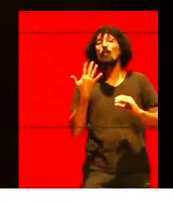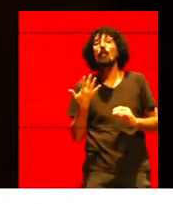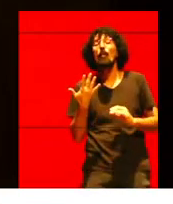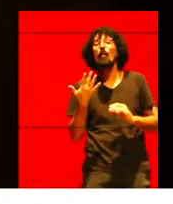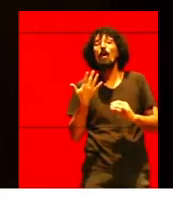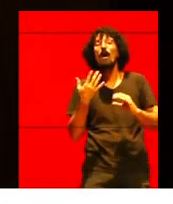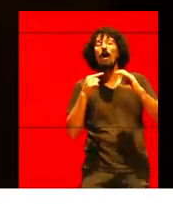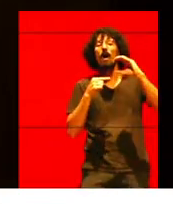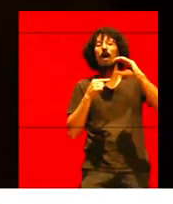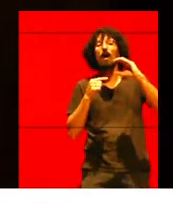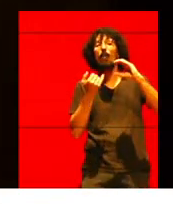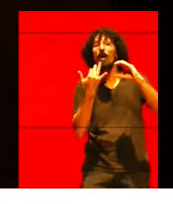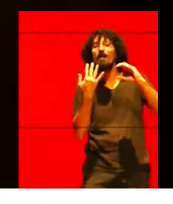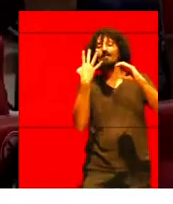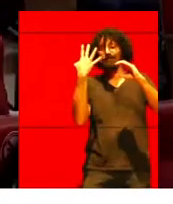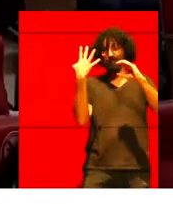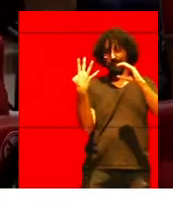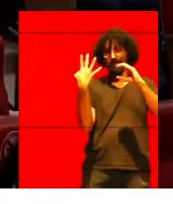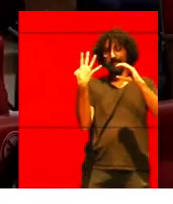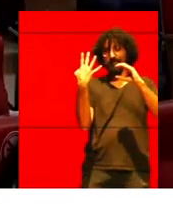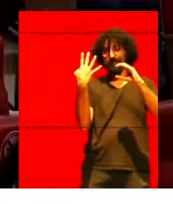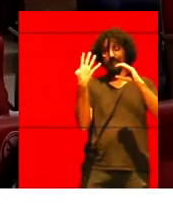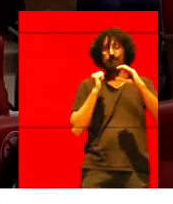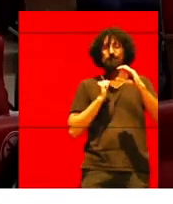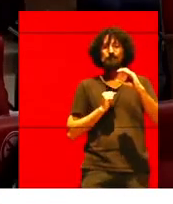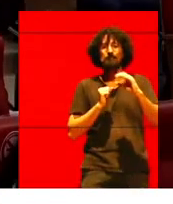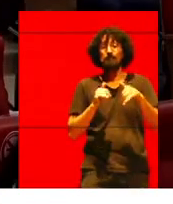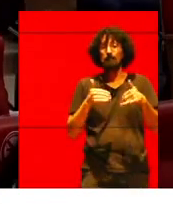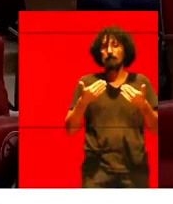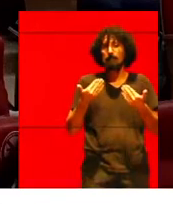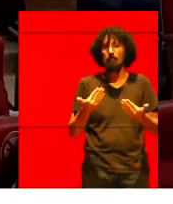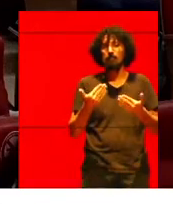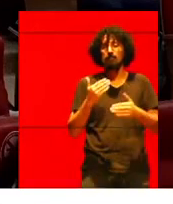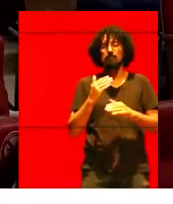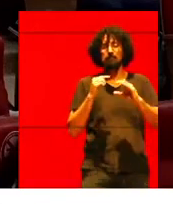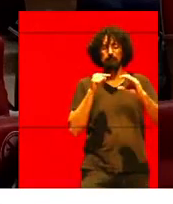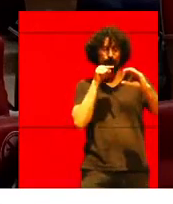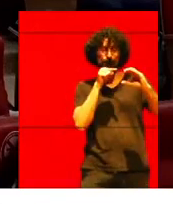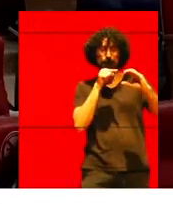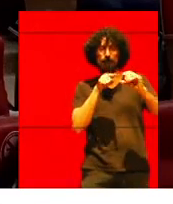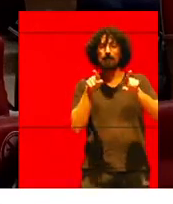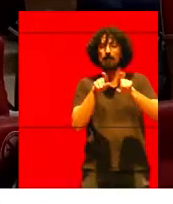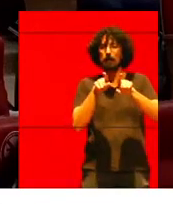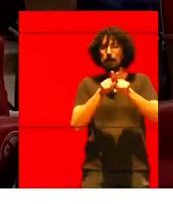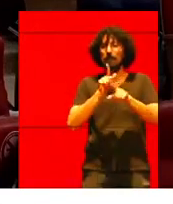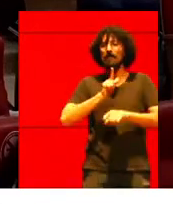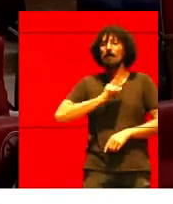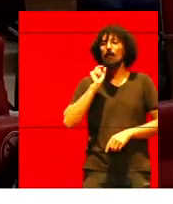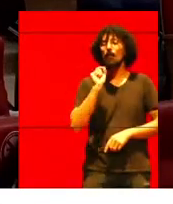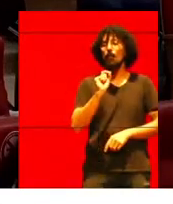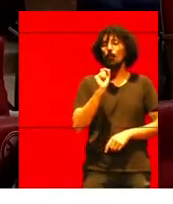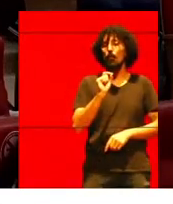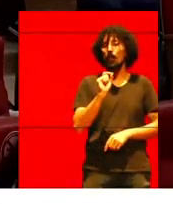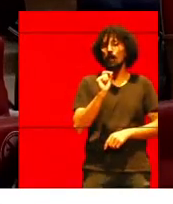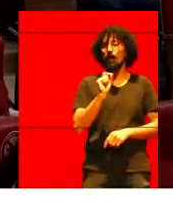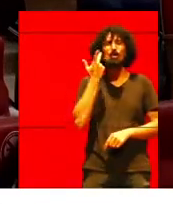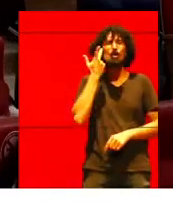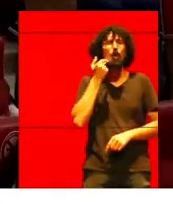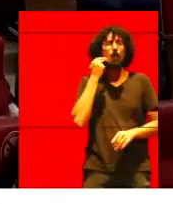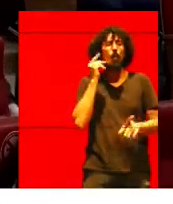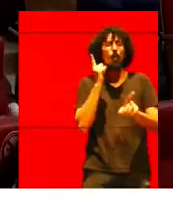faz? Quatro. Além do carbono, dentro de química orgânica, é muito